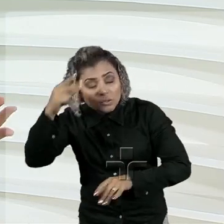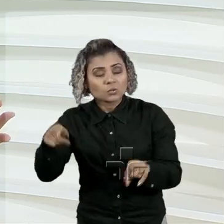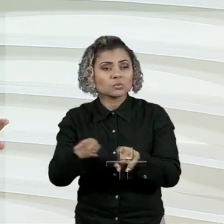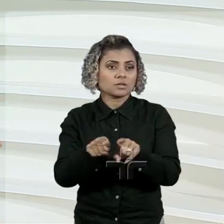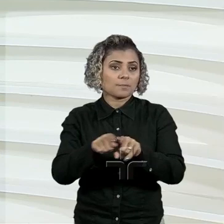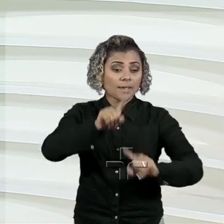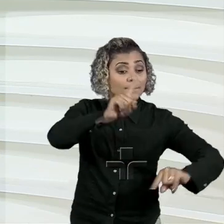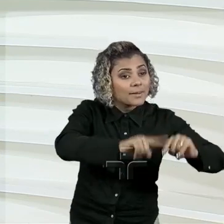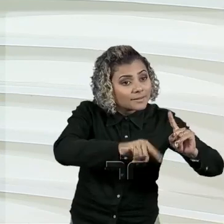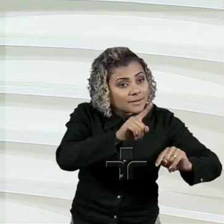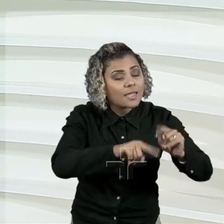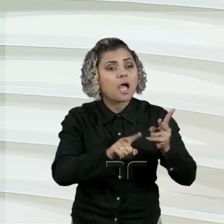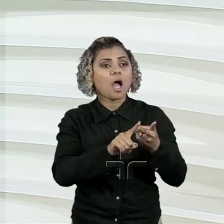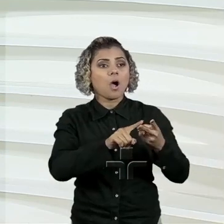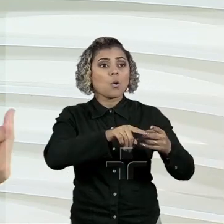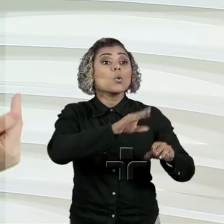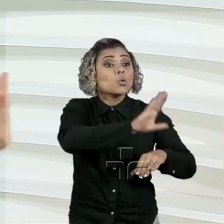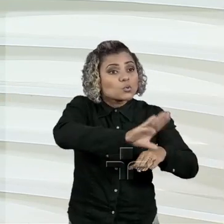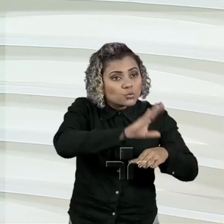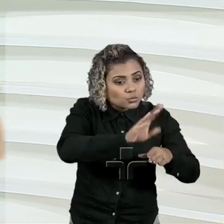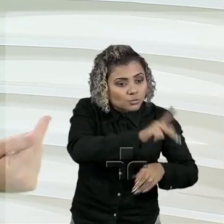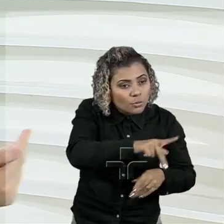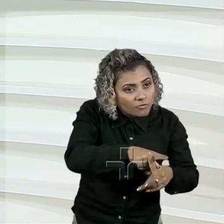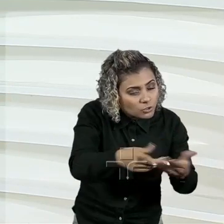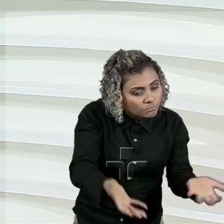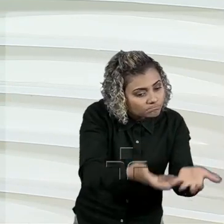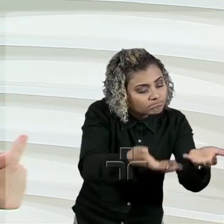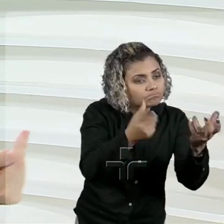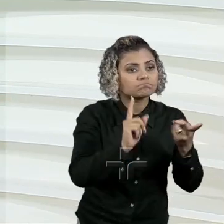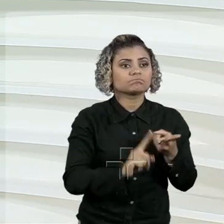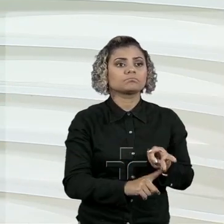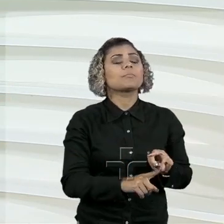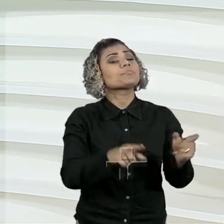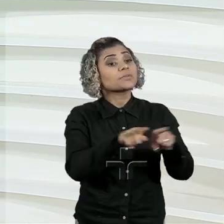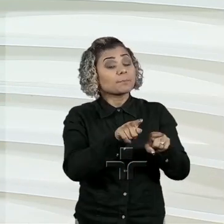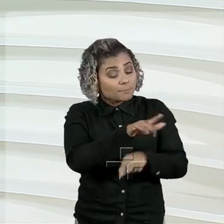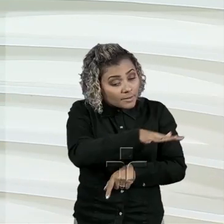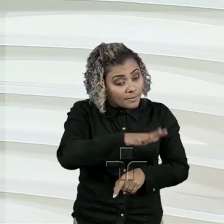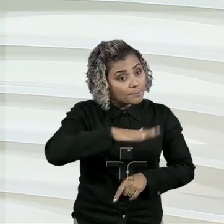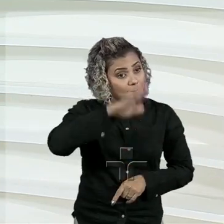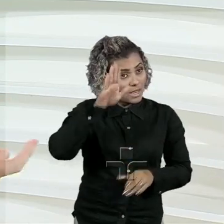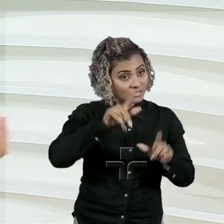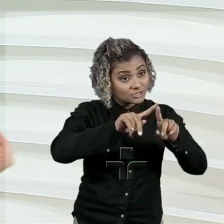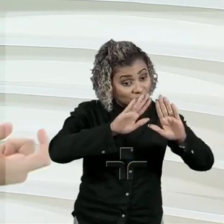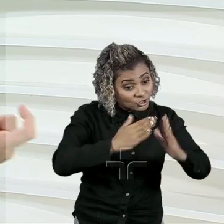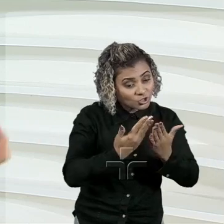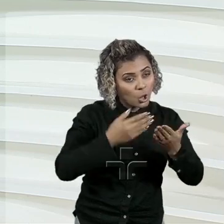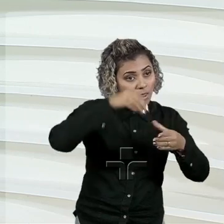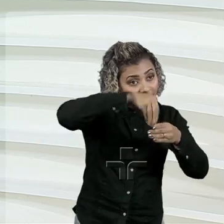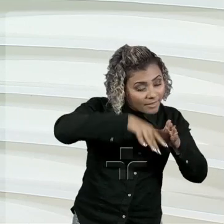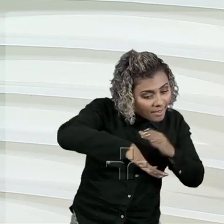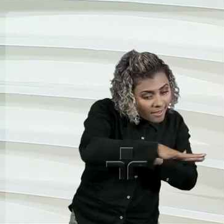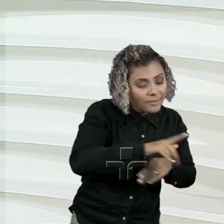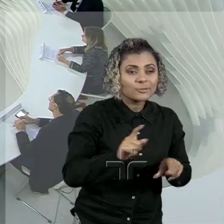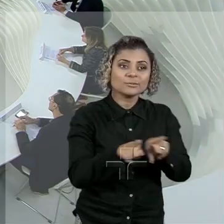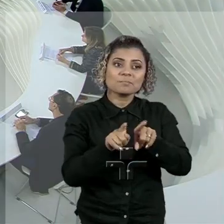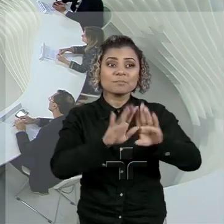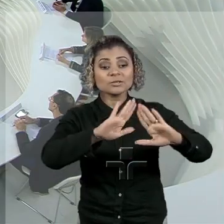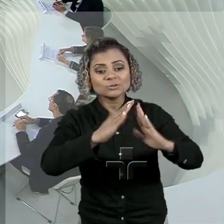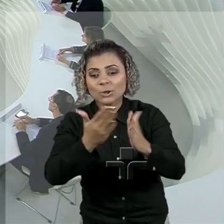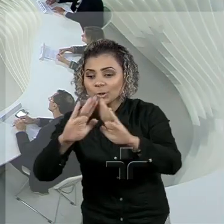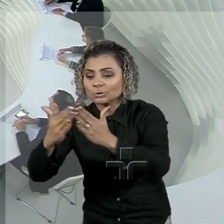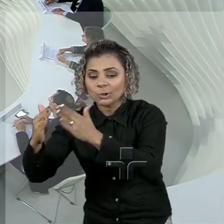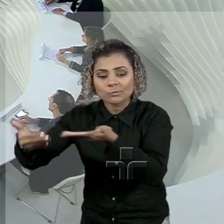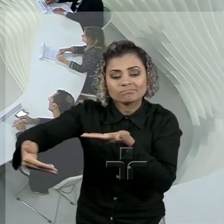os materiais, a formação, uma formação que esteja lá mais no local, dentro da escola ou entre escolas, né? Nós